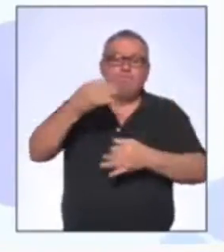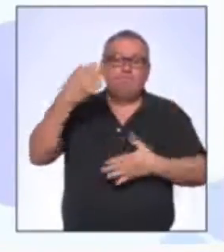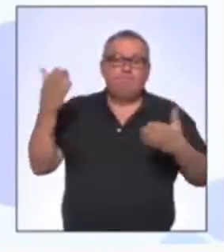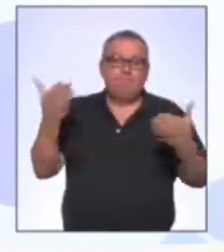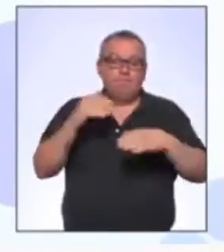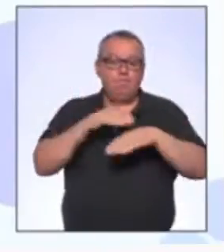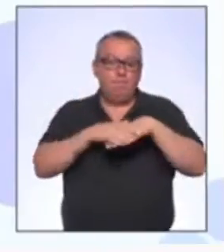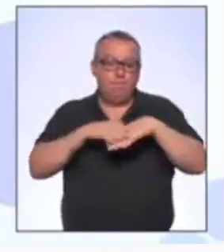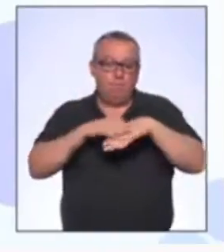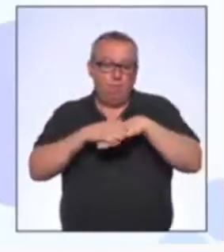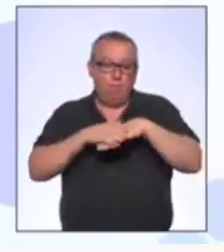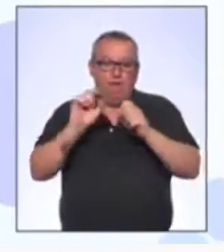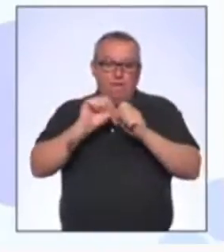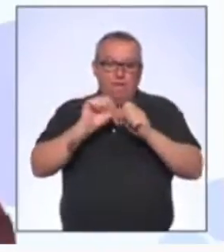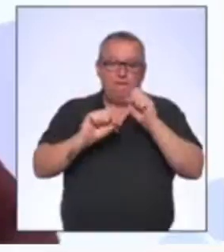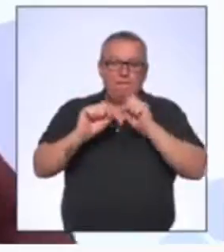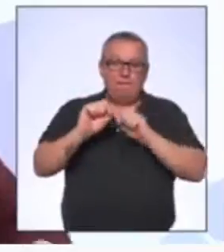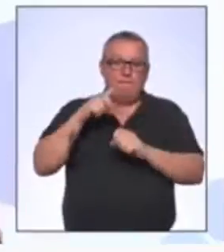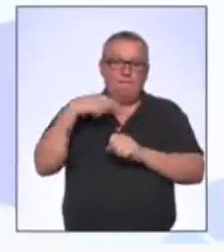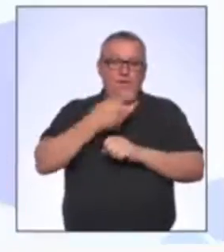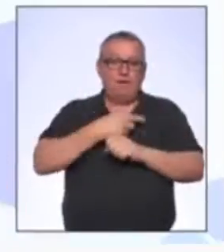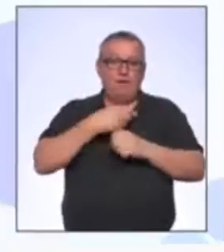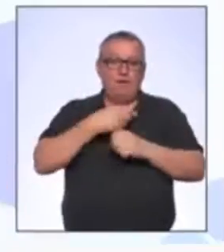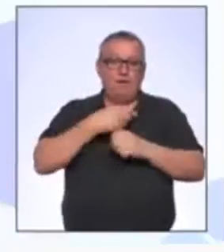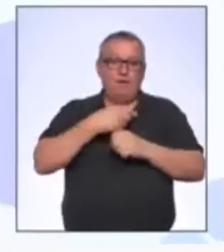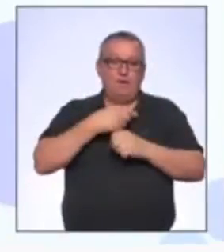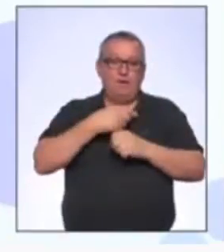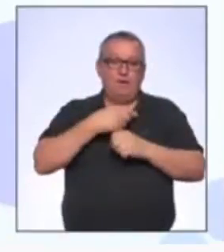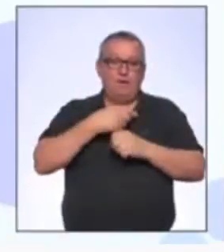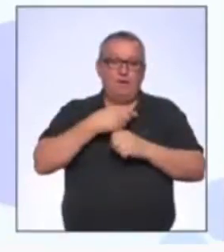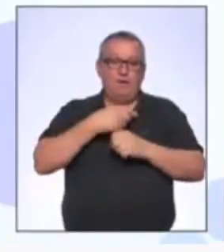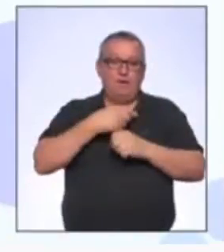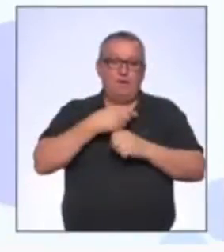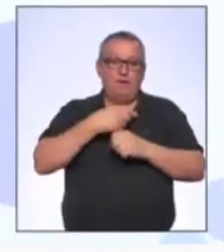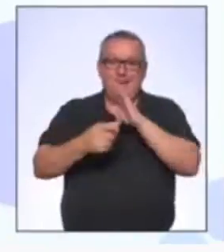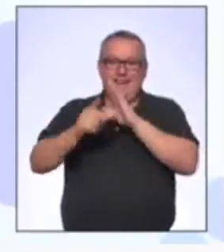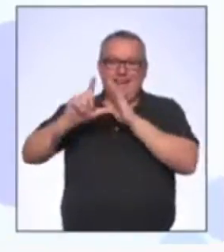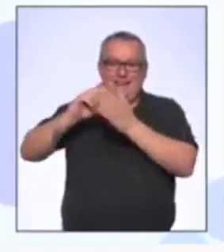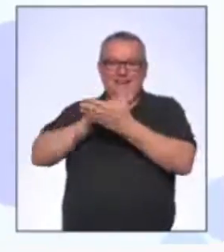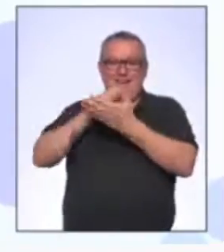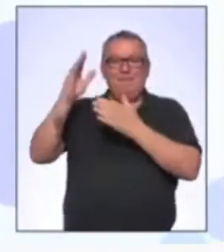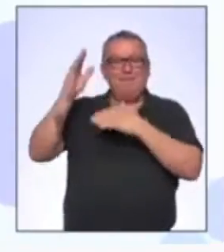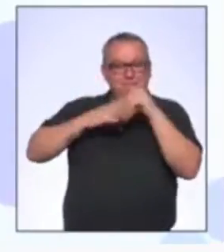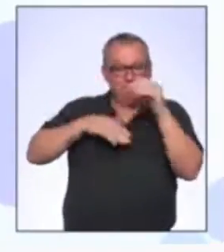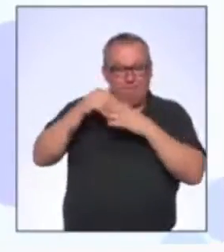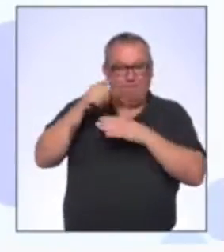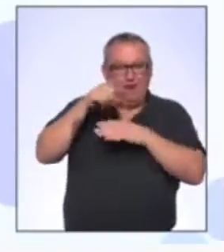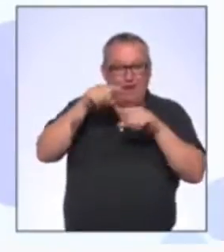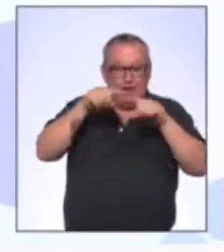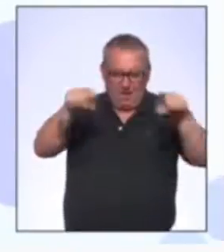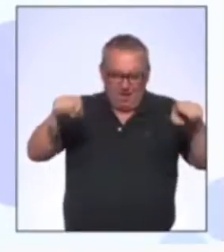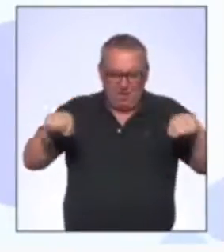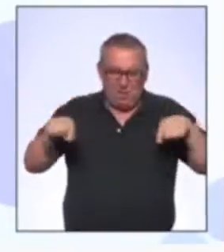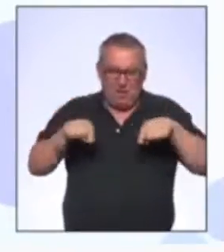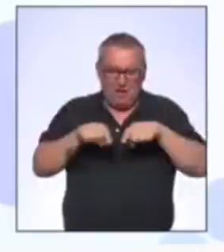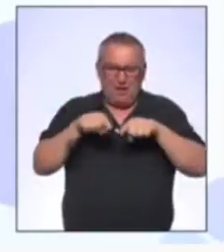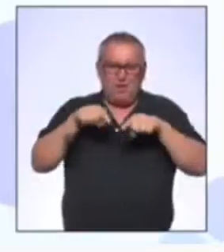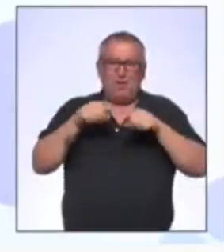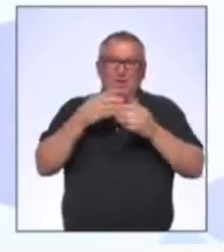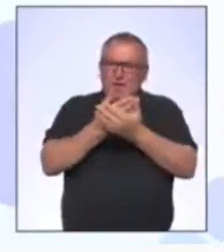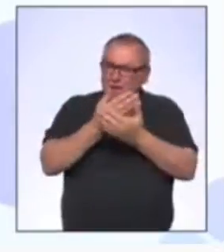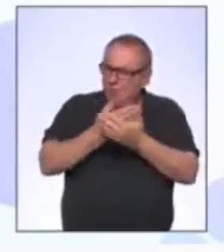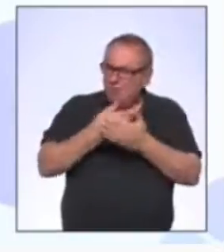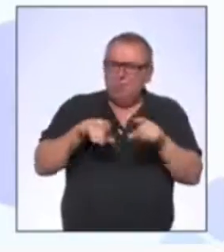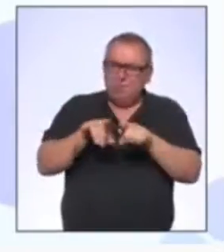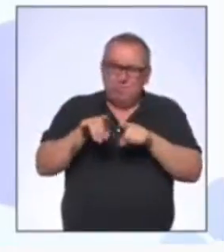nós vamos conversar façam de conta que nós estamos naquela roda de conversa antes de iniciarmos a prática lá na quadra ou na sala